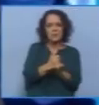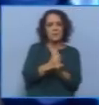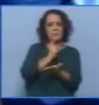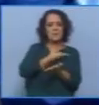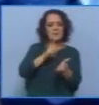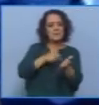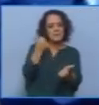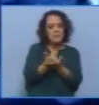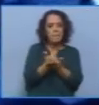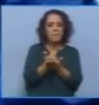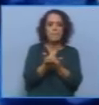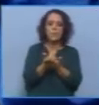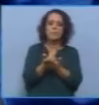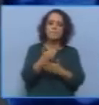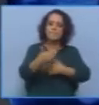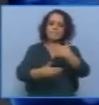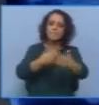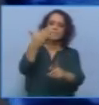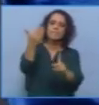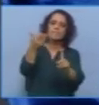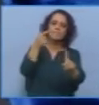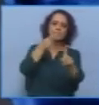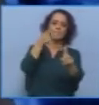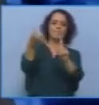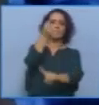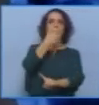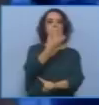para chegarmos à meta que nunca chegamos, da perfeição.